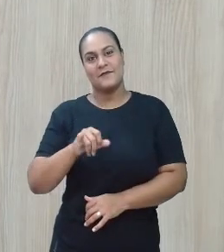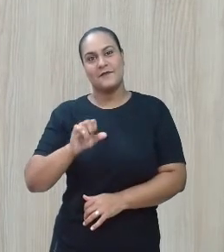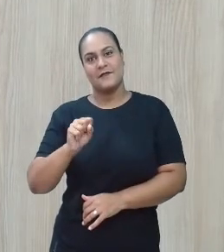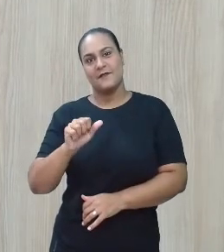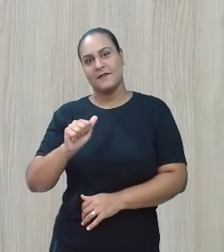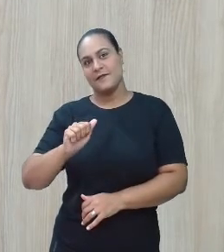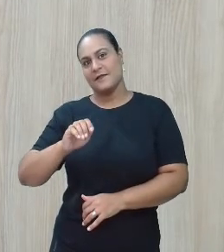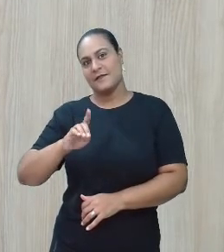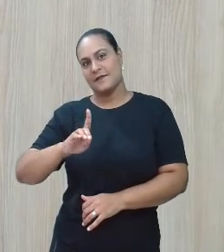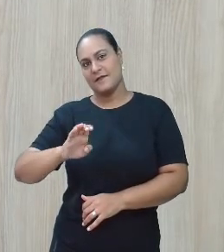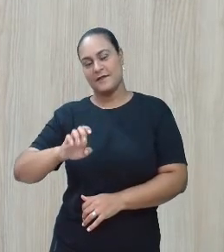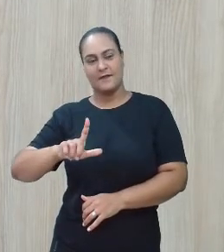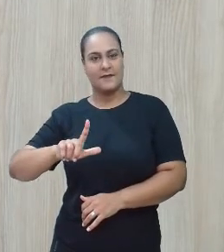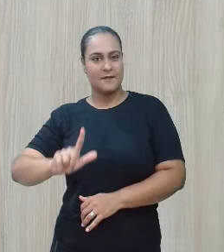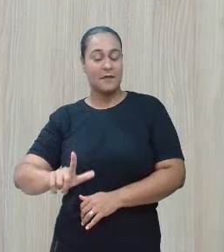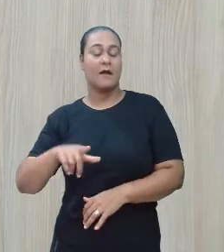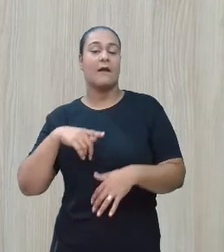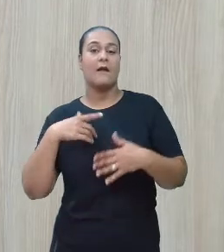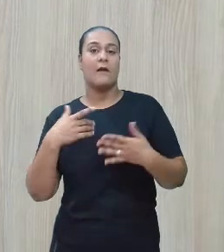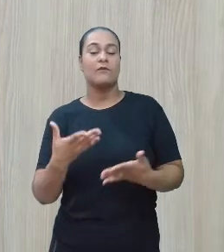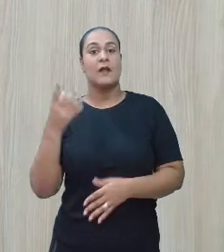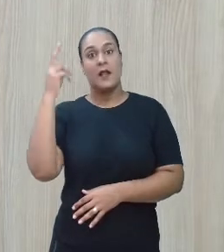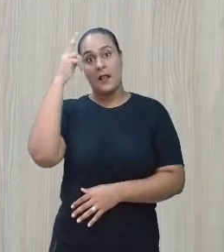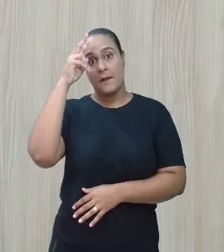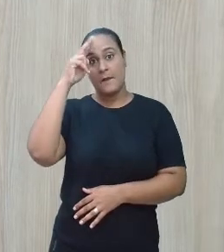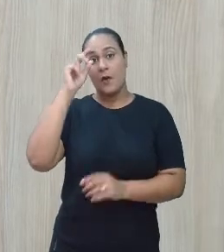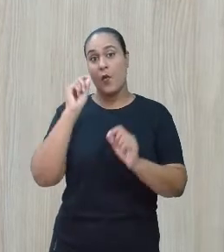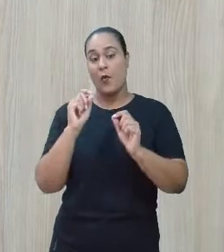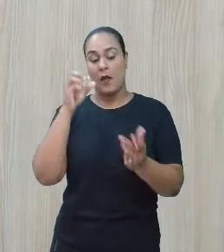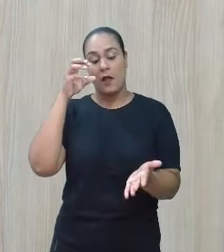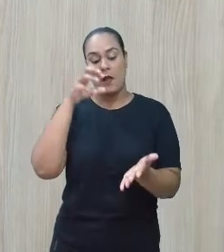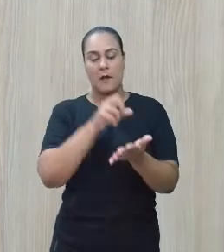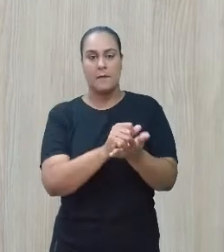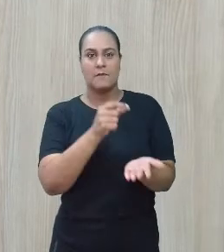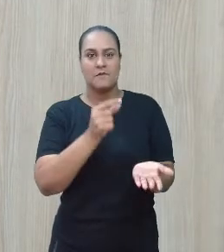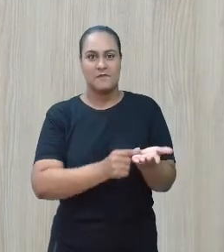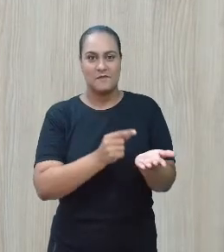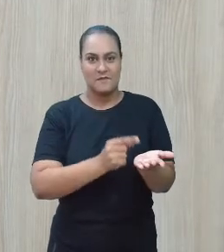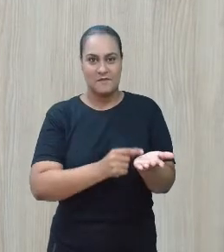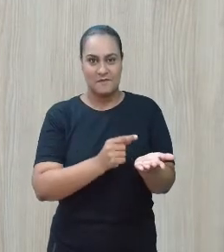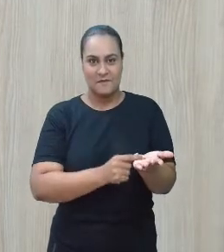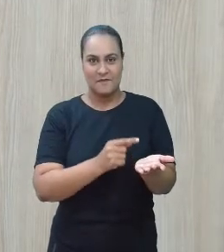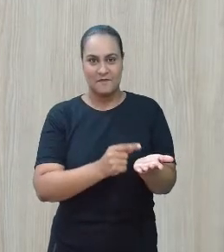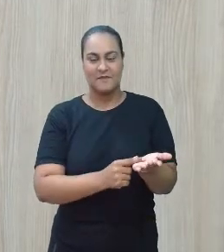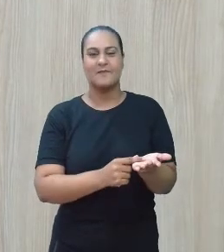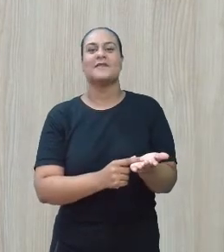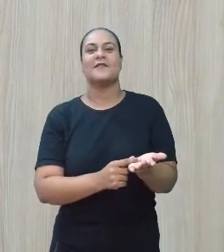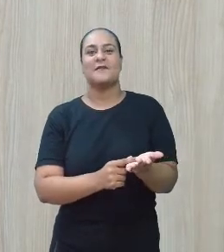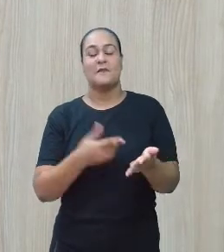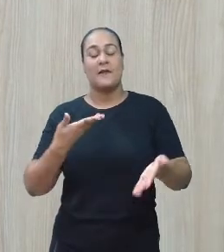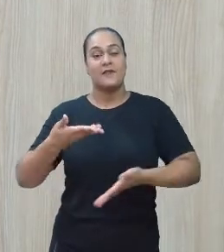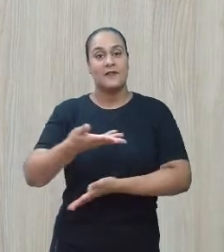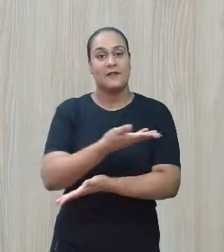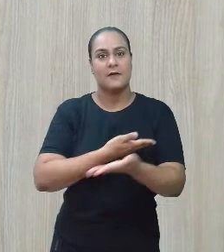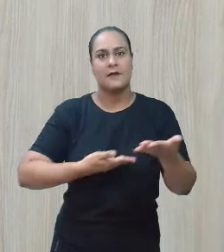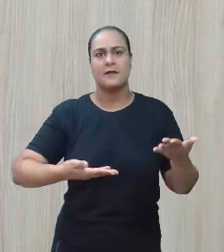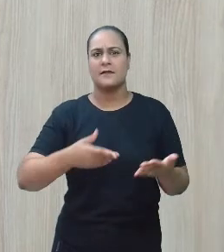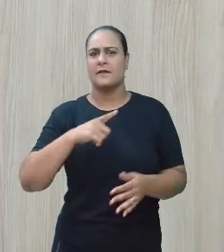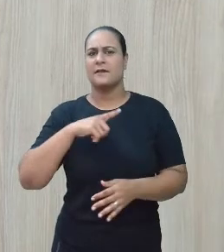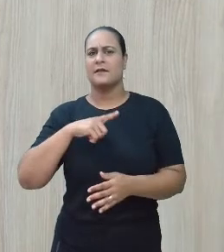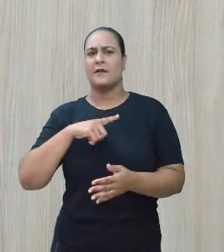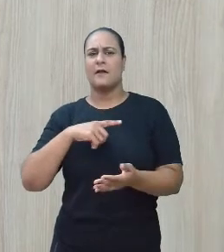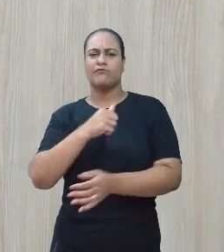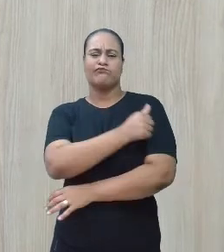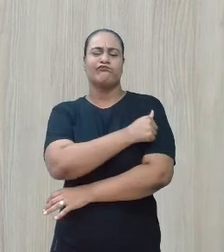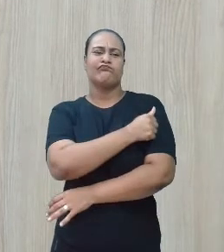de baixar o aplicativo para a gente ter essa interação. Nós já estamos aqui com a presença de Maria, de João, de Cauã. Então, digam a